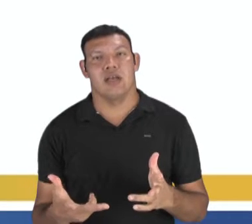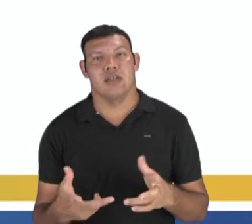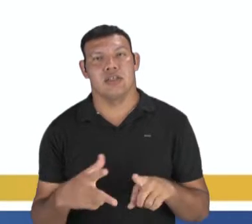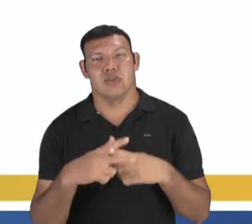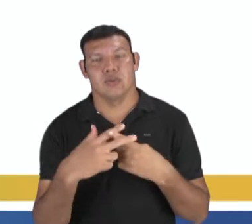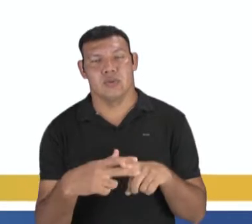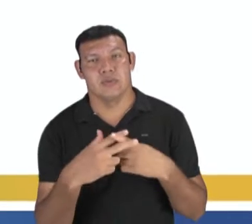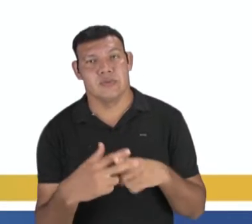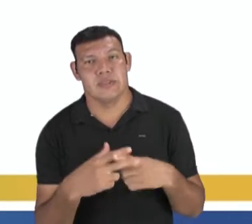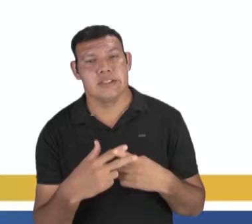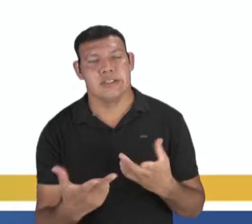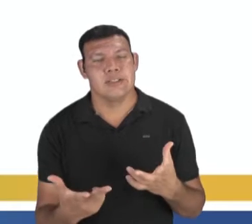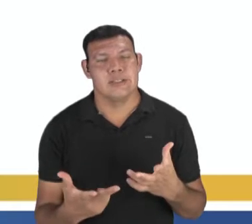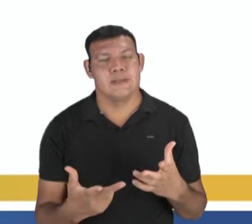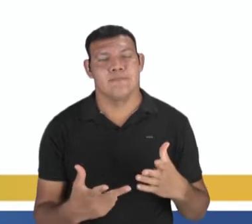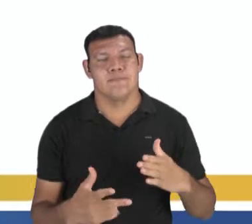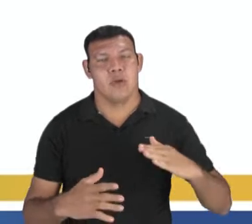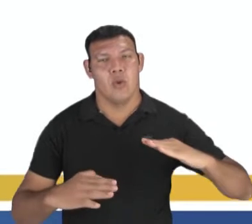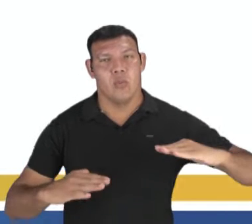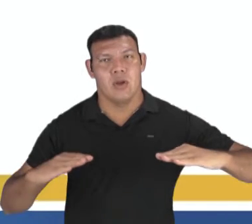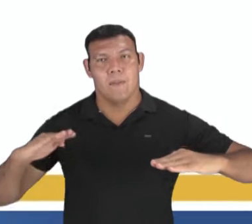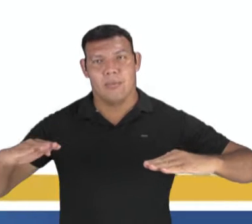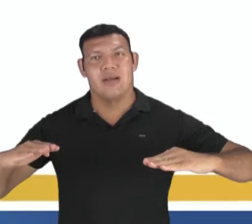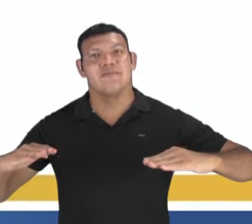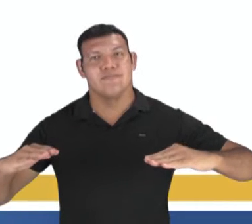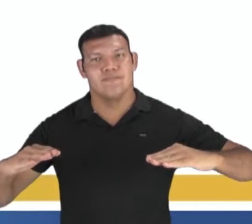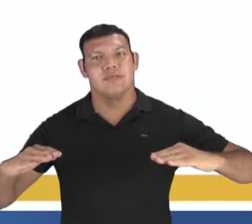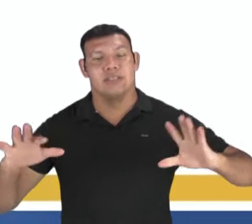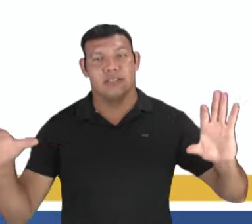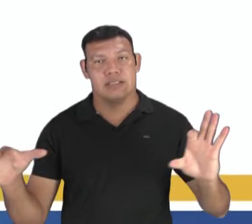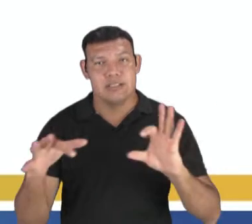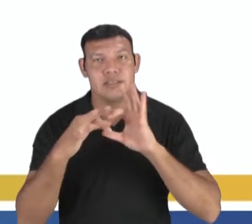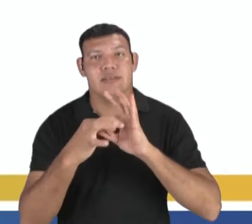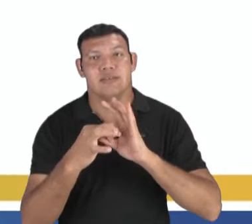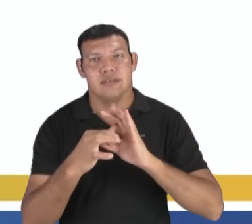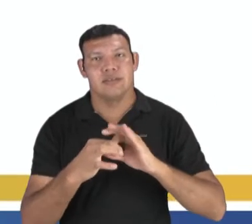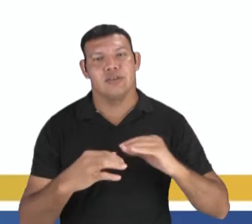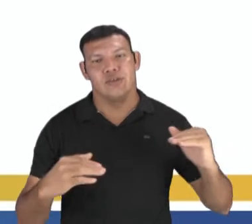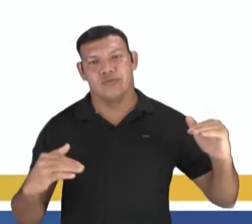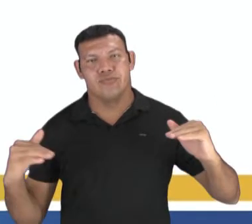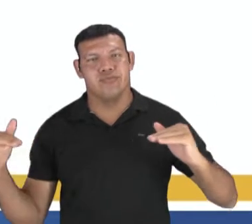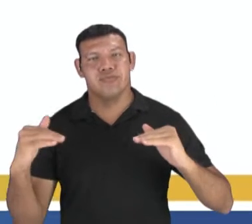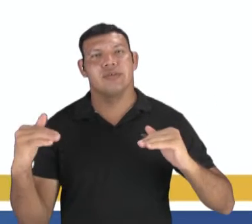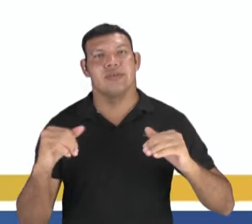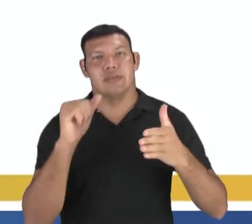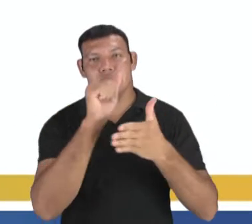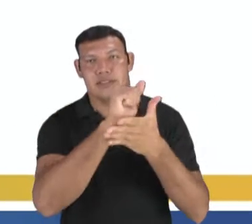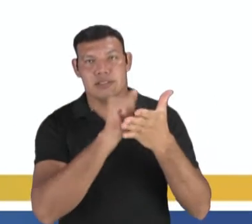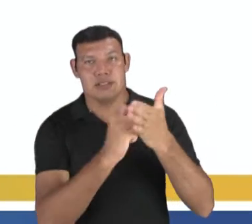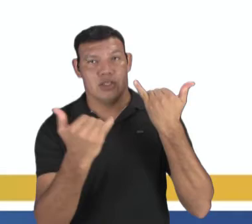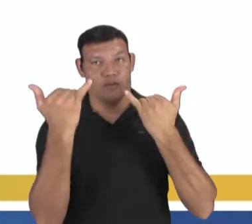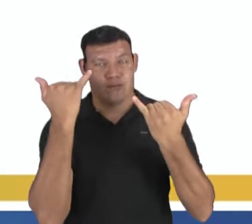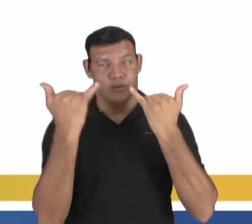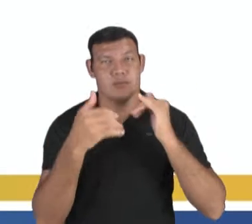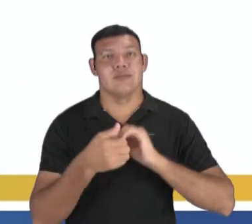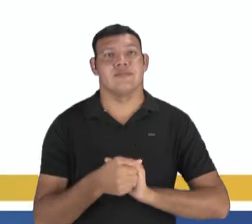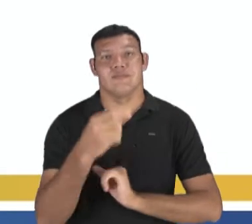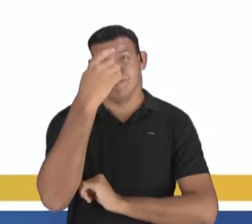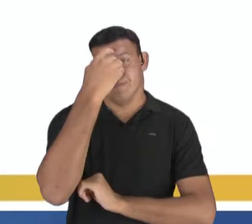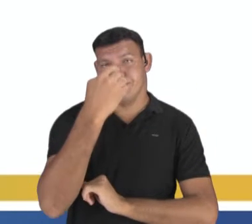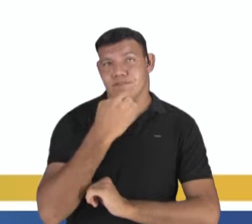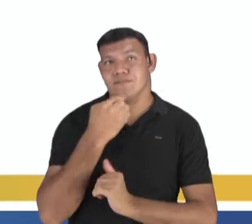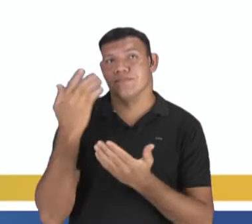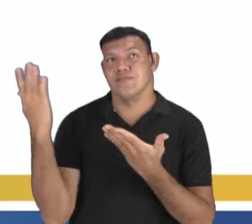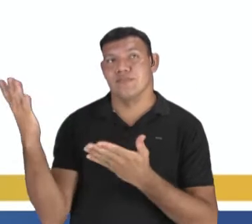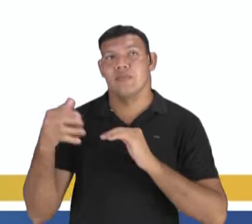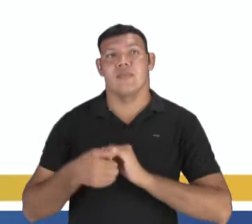trilho determinam as posições e registram os instantes associados à passagem de cada carrinho, gerando os dados do quadro. Então aqui está a figura, tá, pessoal?